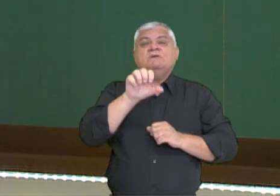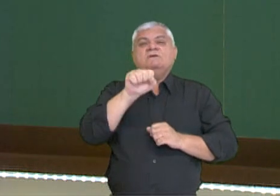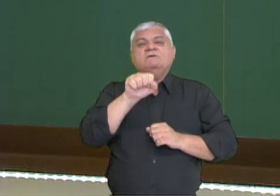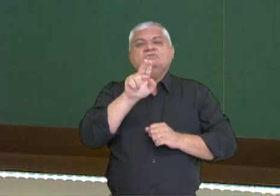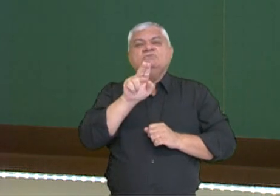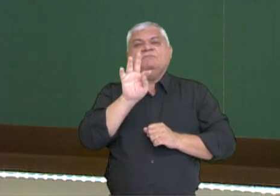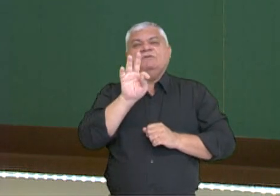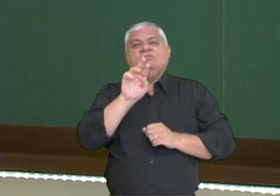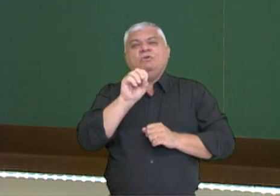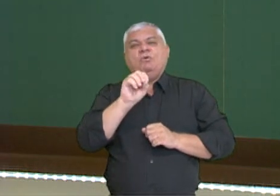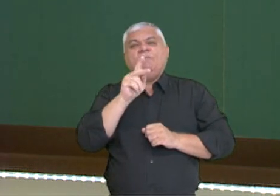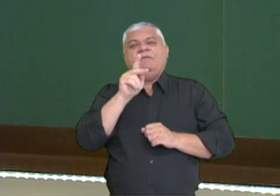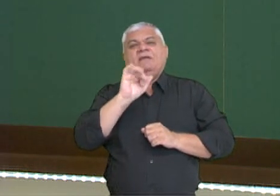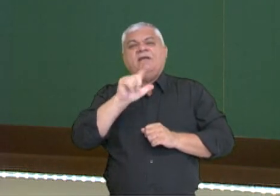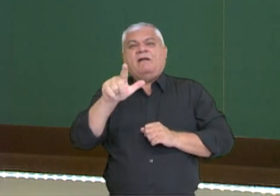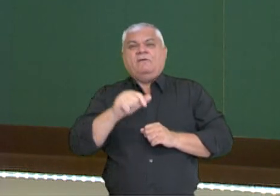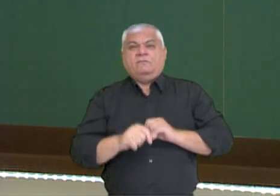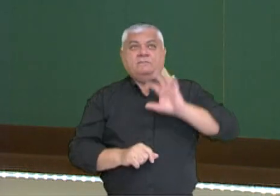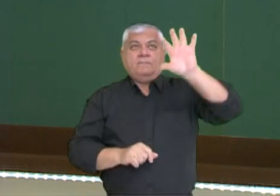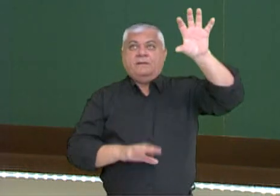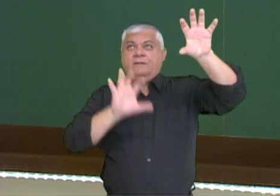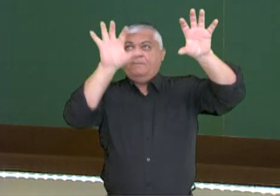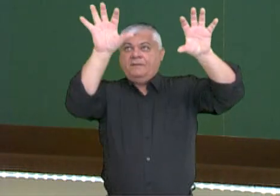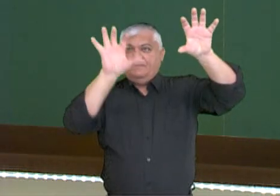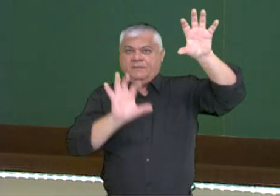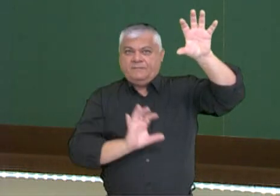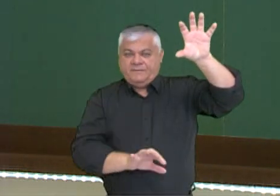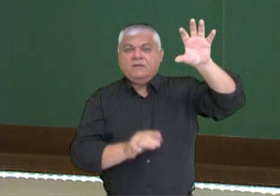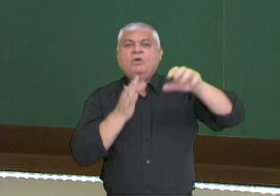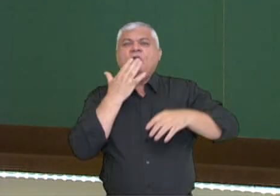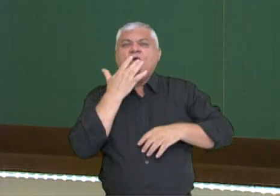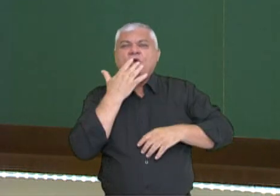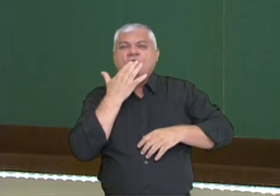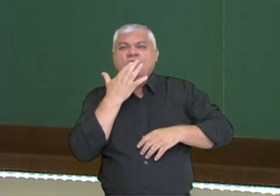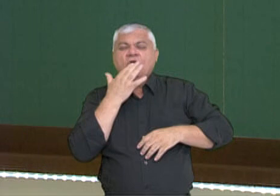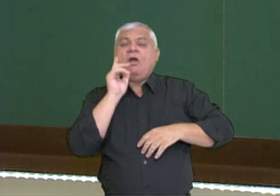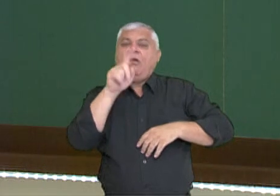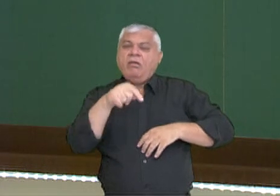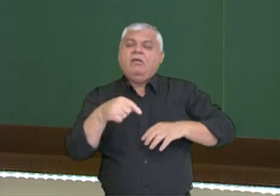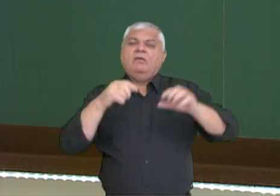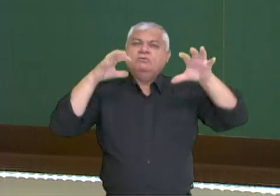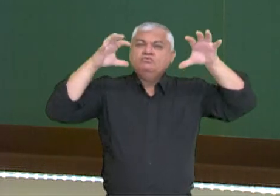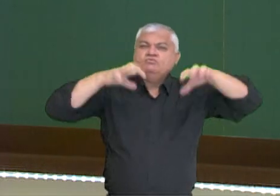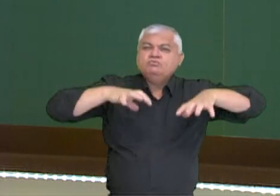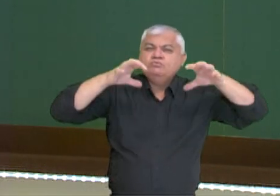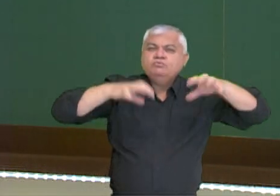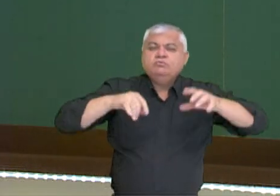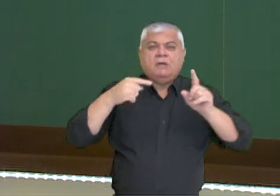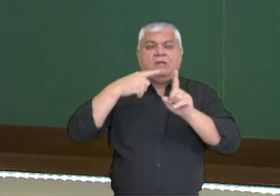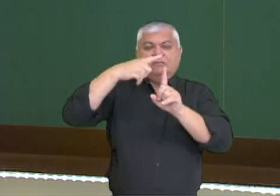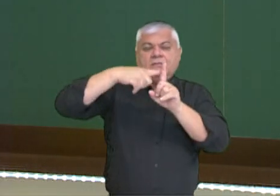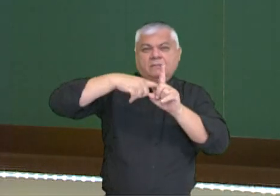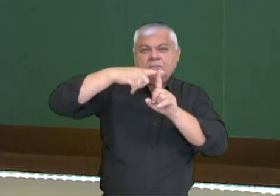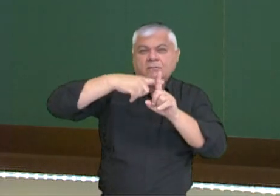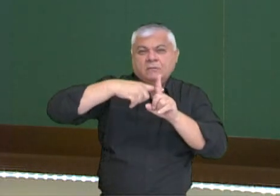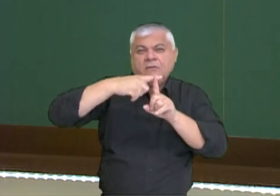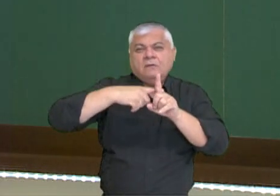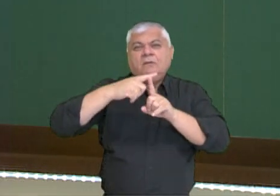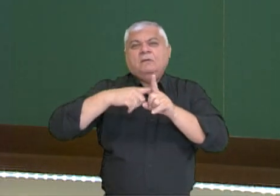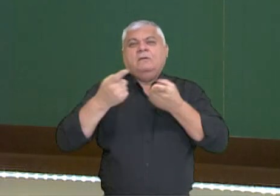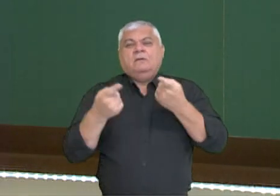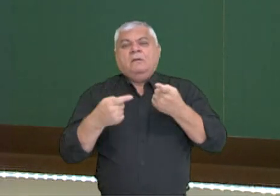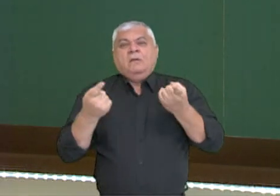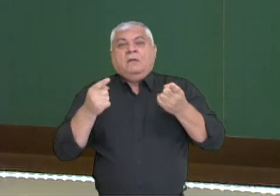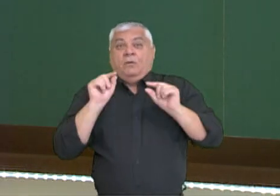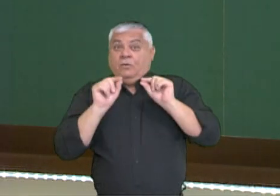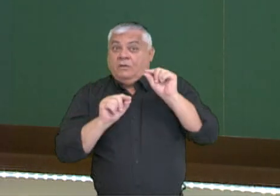região sul do Brasil. Então, por características diferentes de precipitação, temperatura,